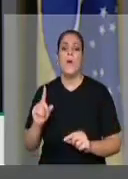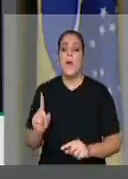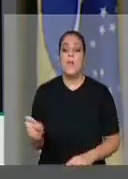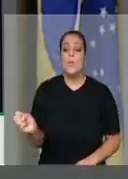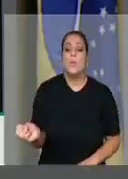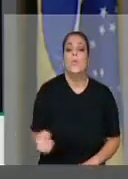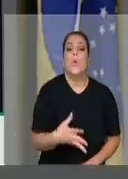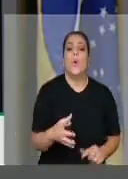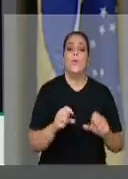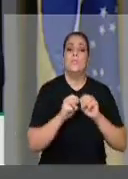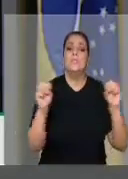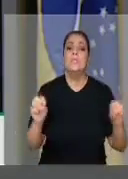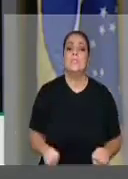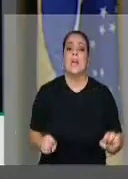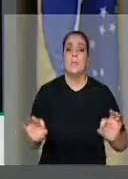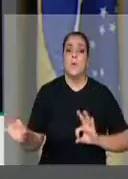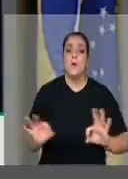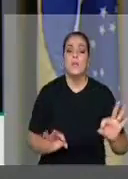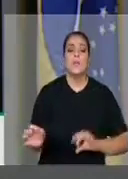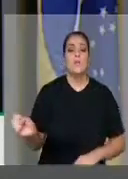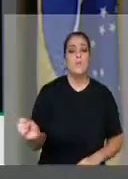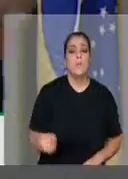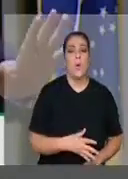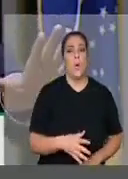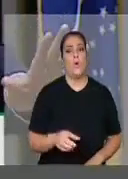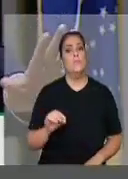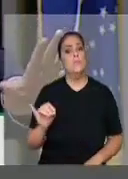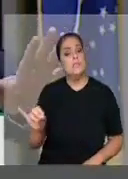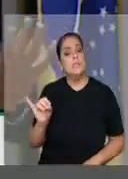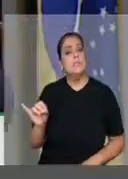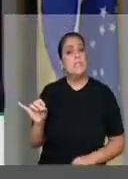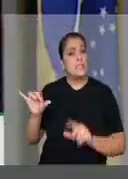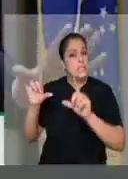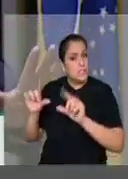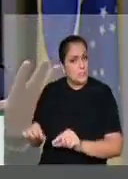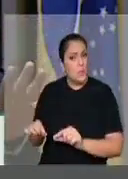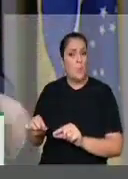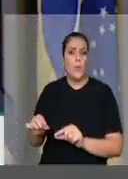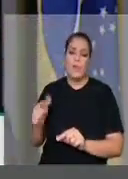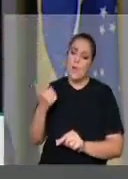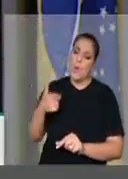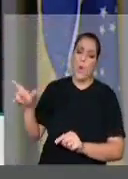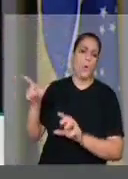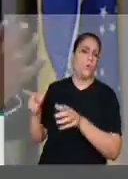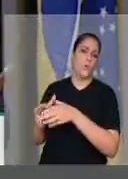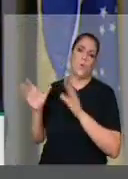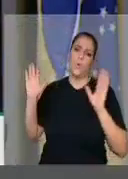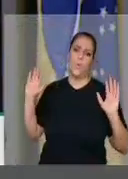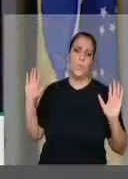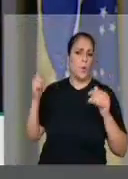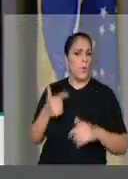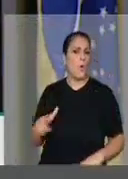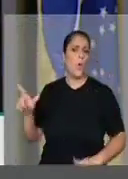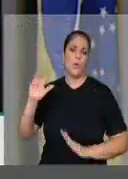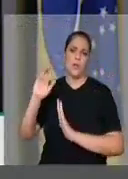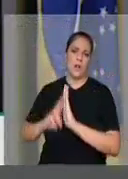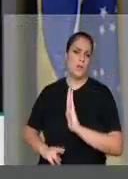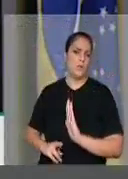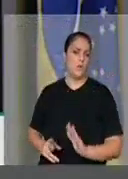tributário. Discussão de despesa, gasto público é em outro lugar, é em outra comissão, é outro